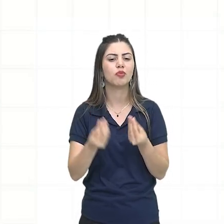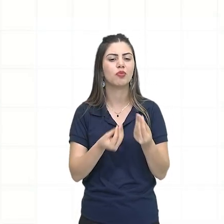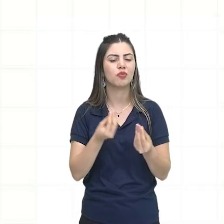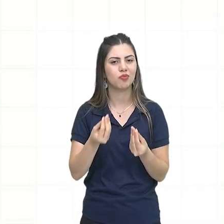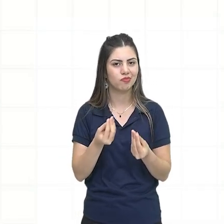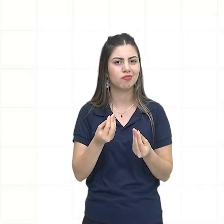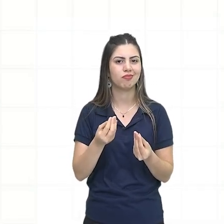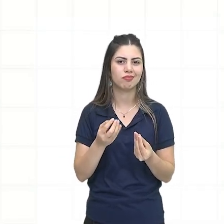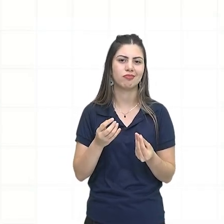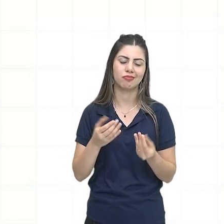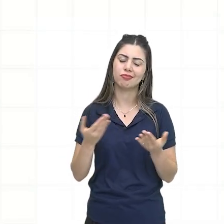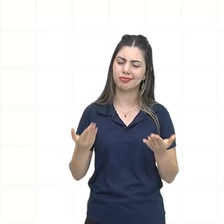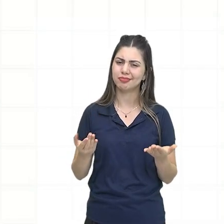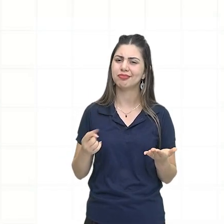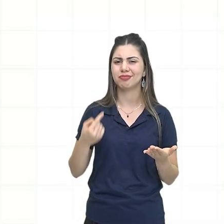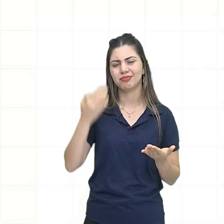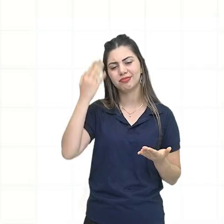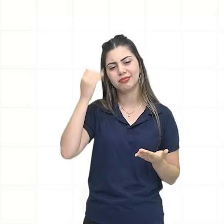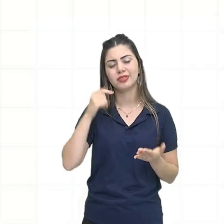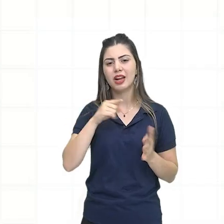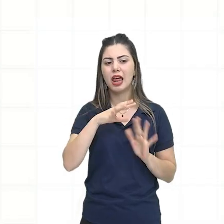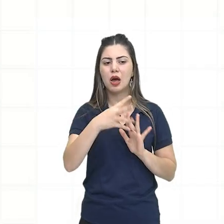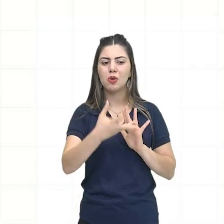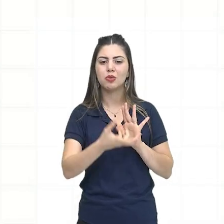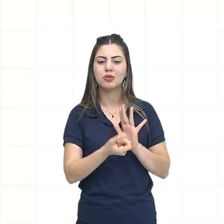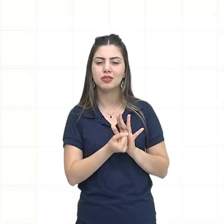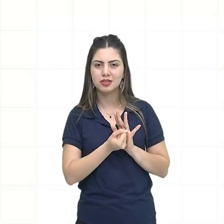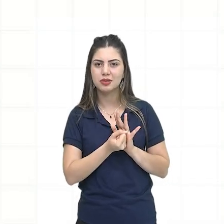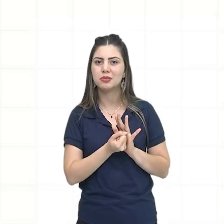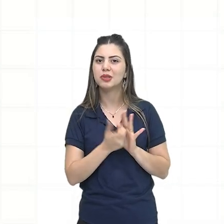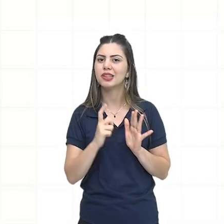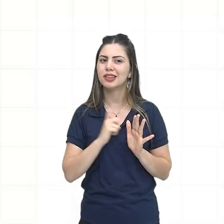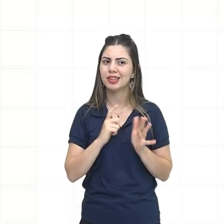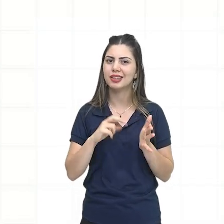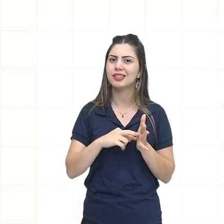no final das contas, é uma janela.